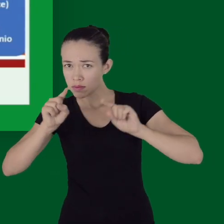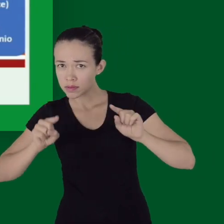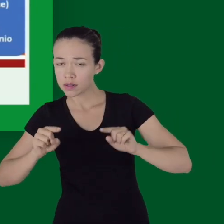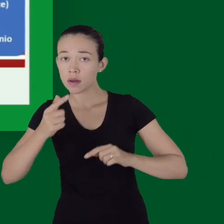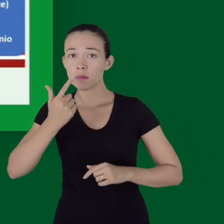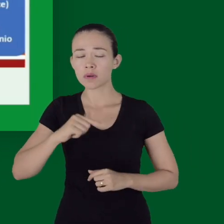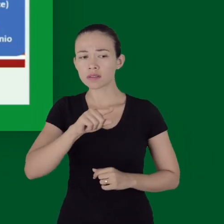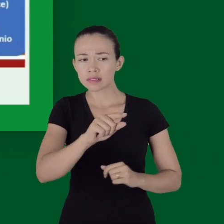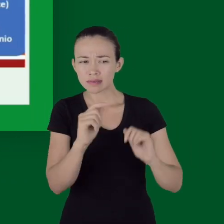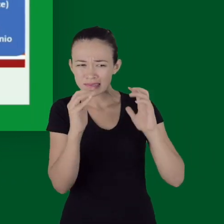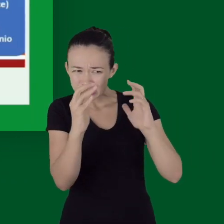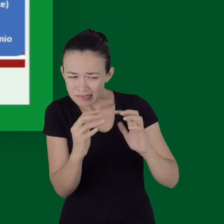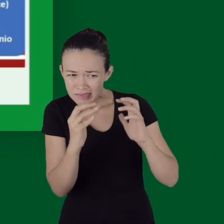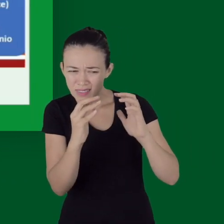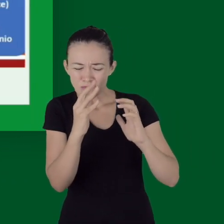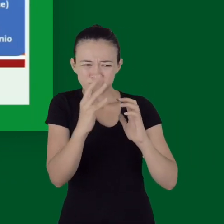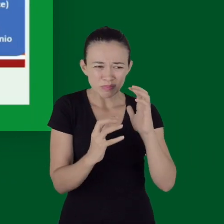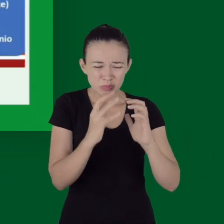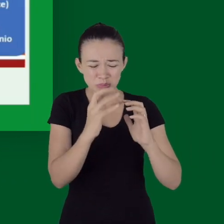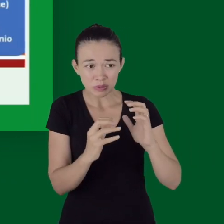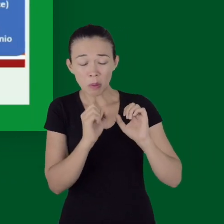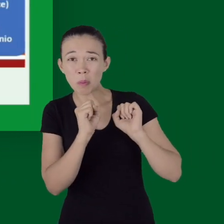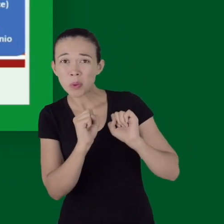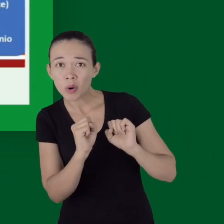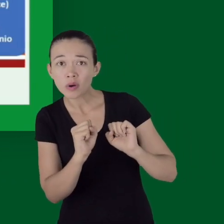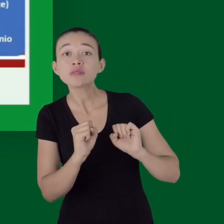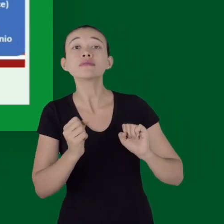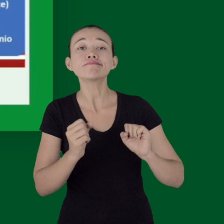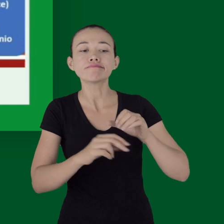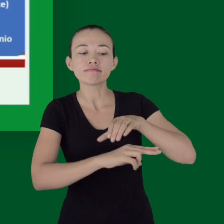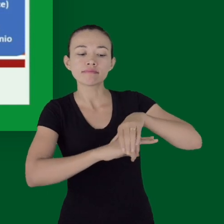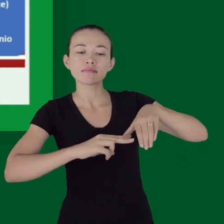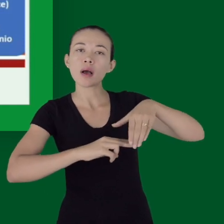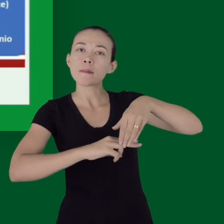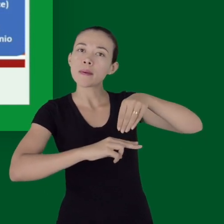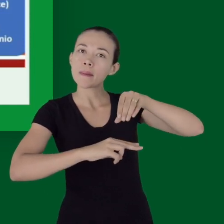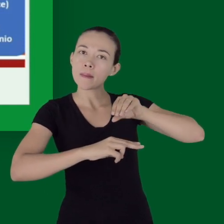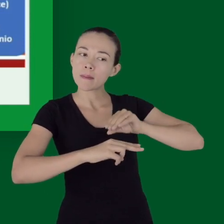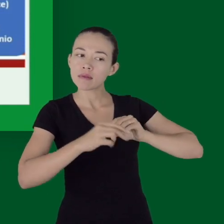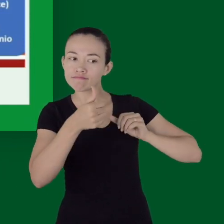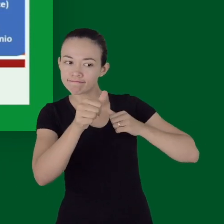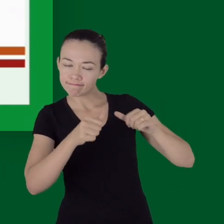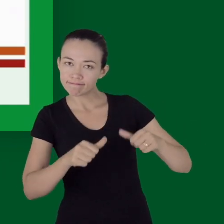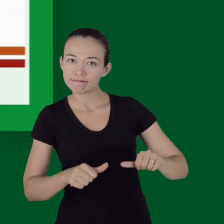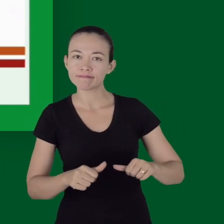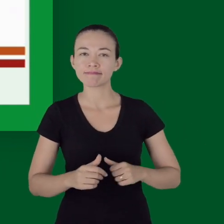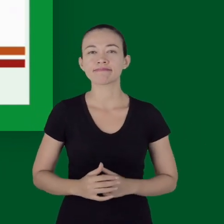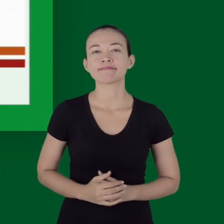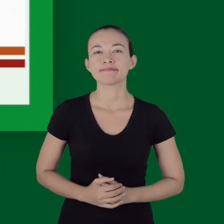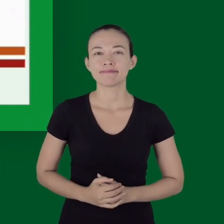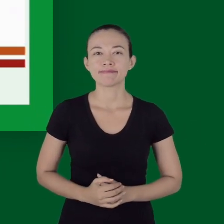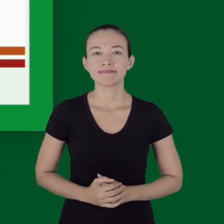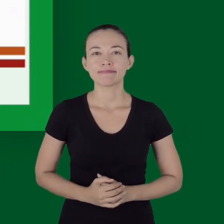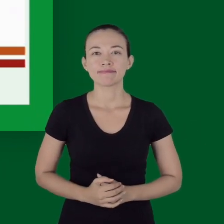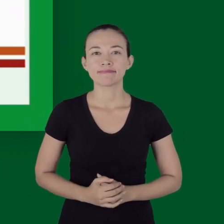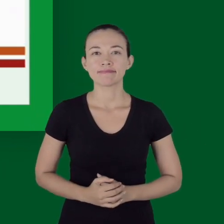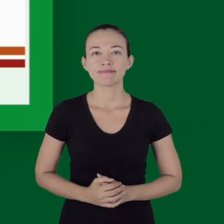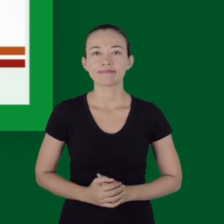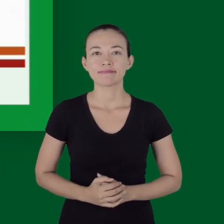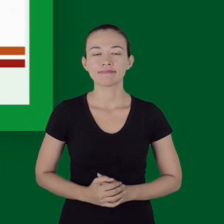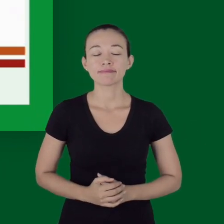Avaliar o comprometimento, se houve comprometimento neurológico, um TC de crânio, né? O paciente grau